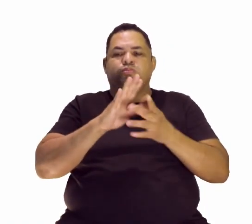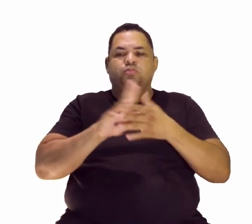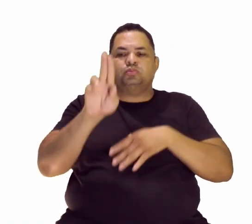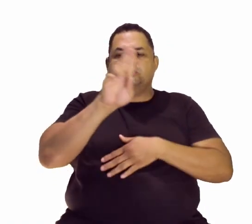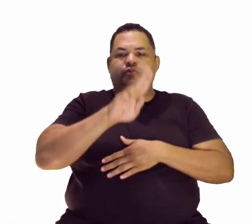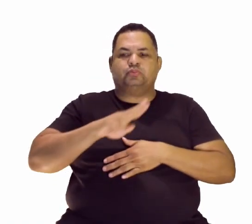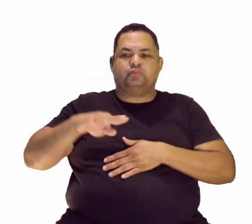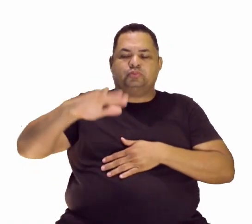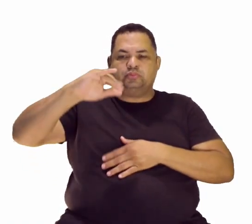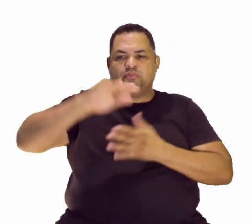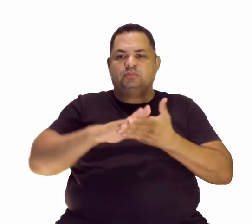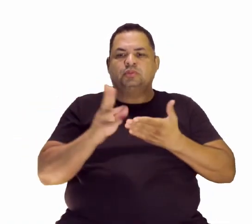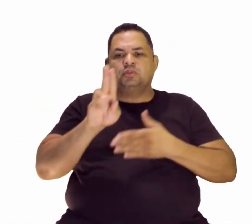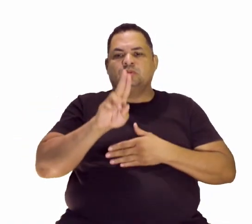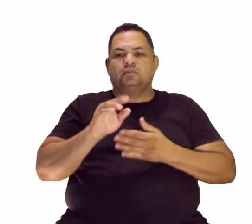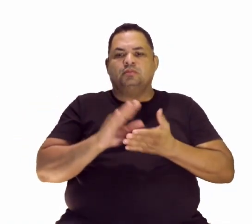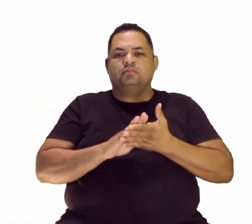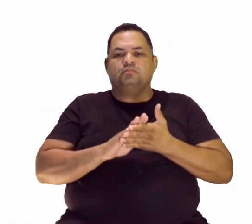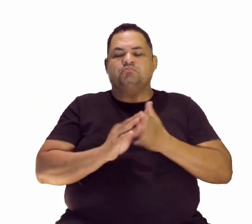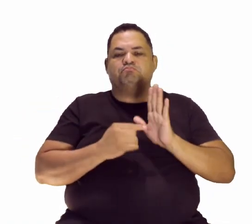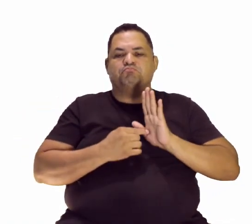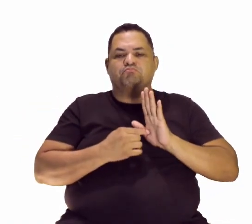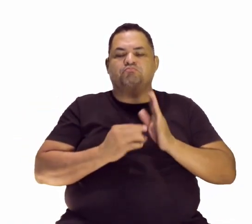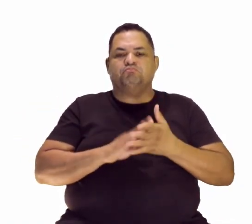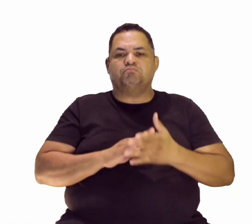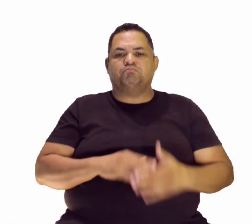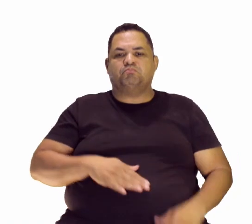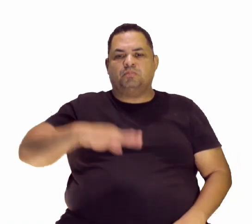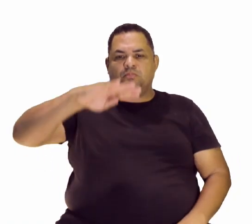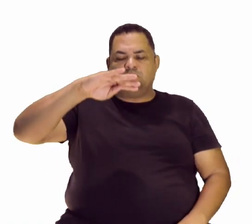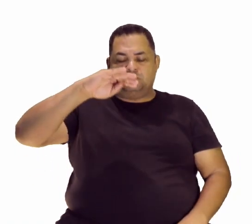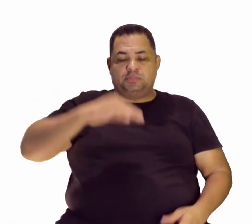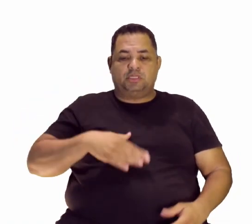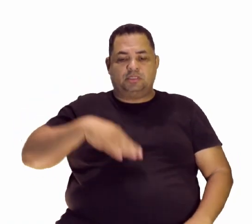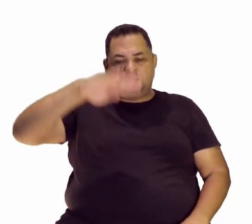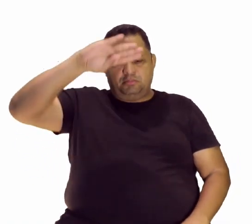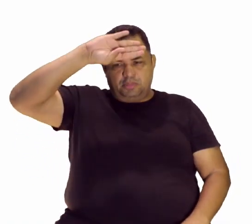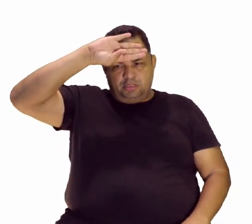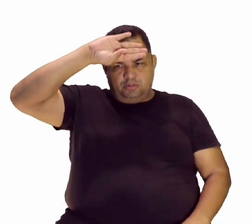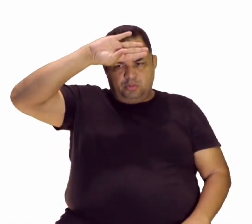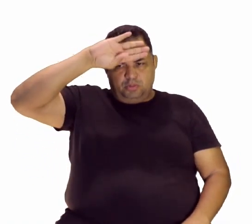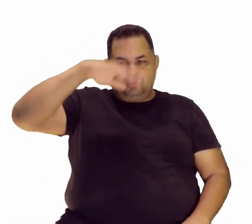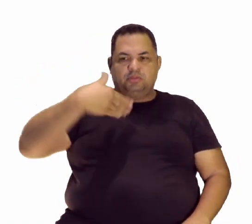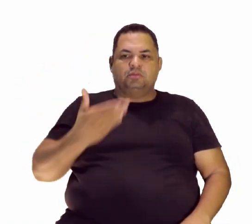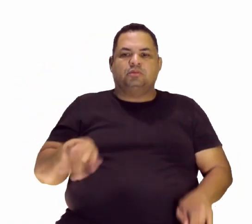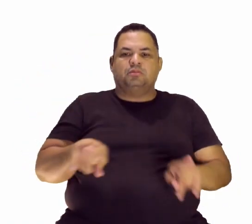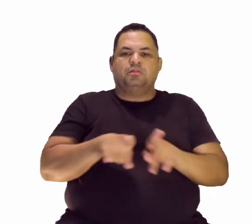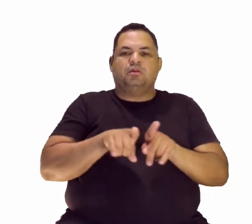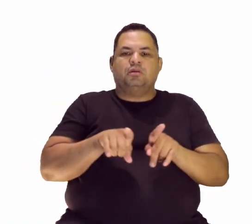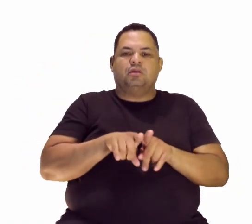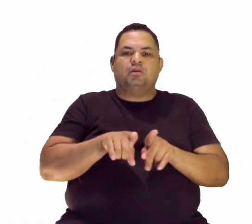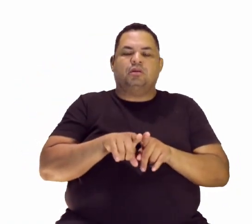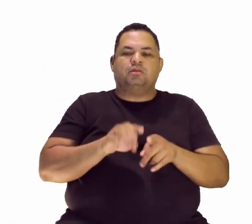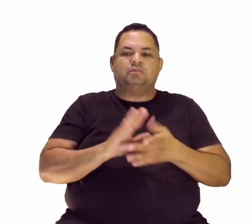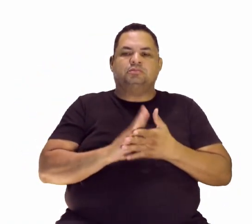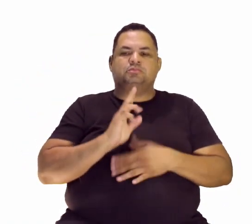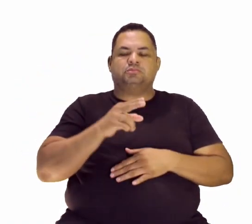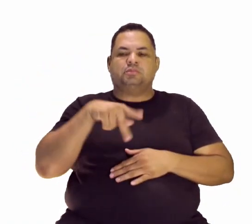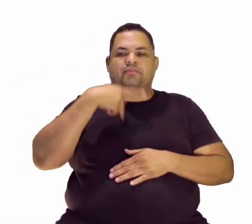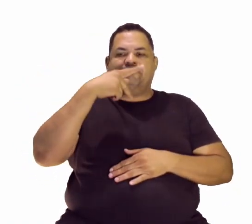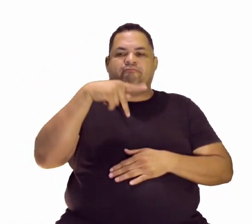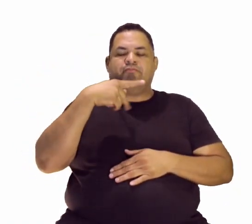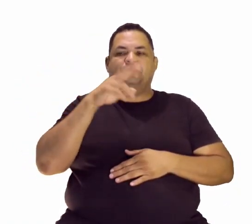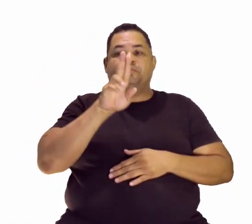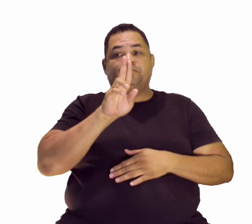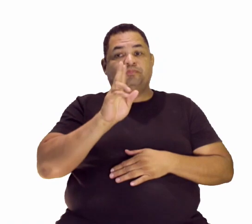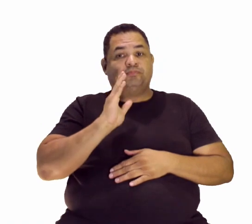são exatamente os aparelhos indicados para medir temperatura. Já viu aí? Então, eu sempre falo para